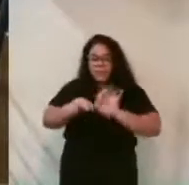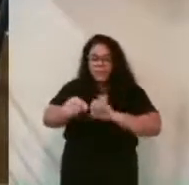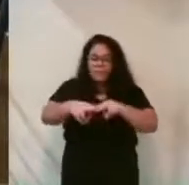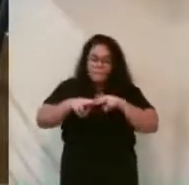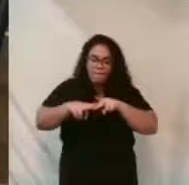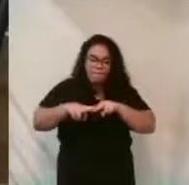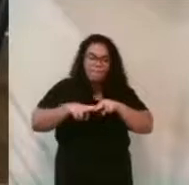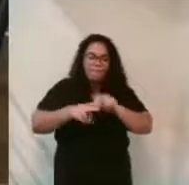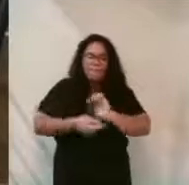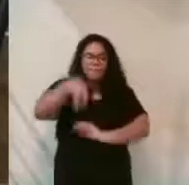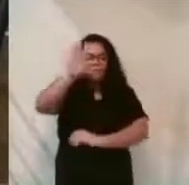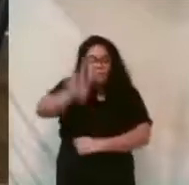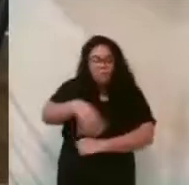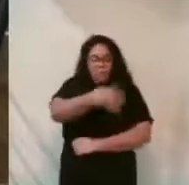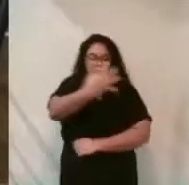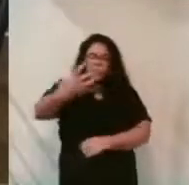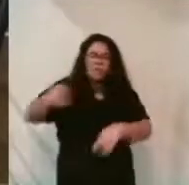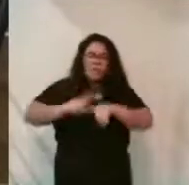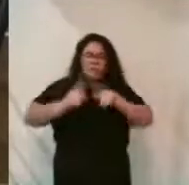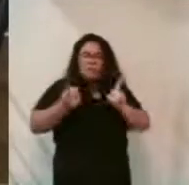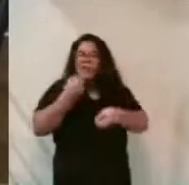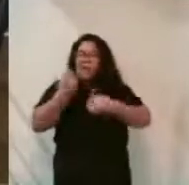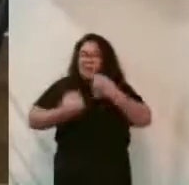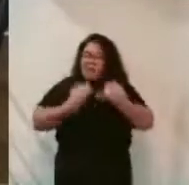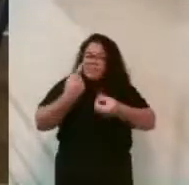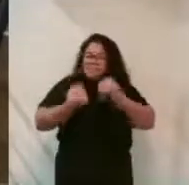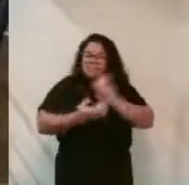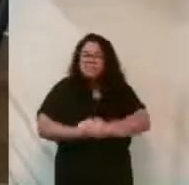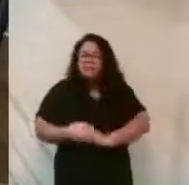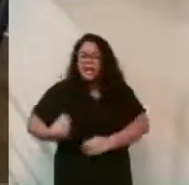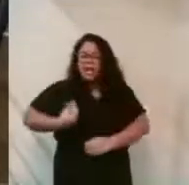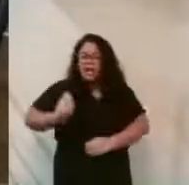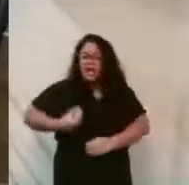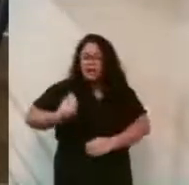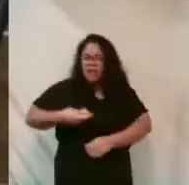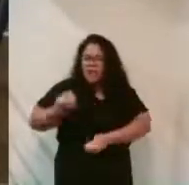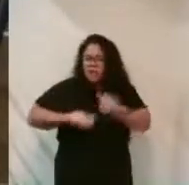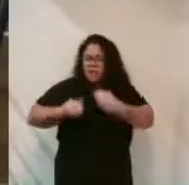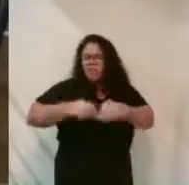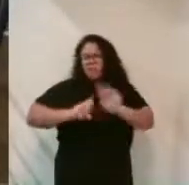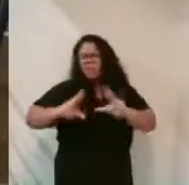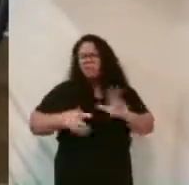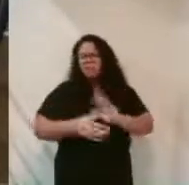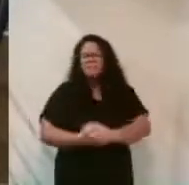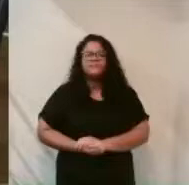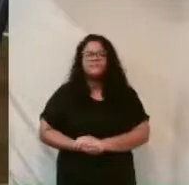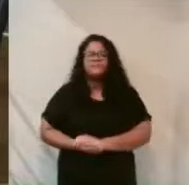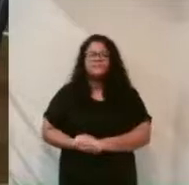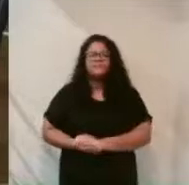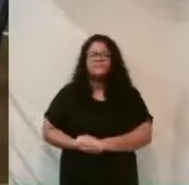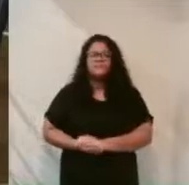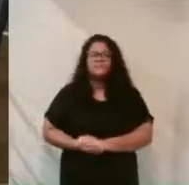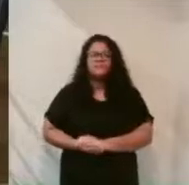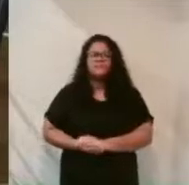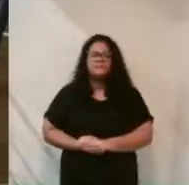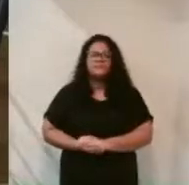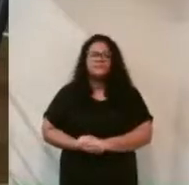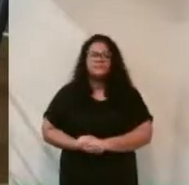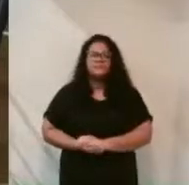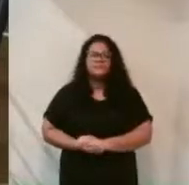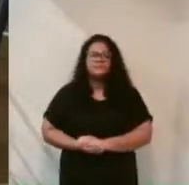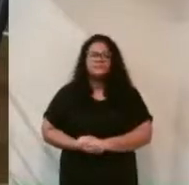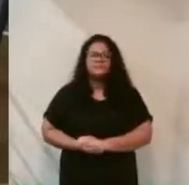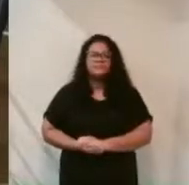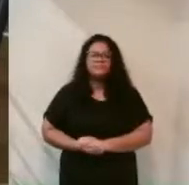sempre corresponde à realidade econômica dinâmica desses resíduos. Então, isso